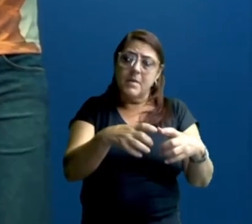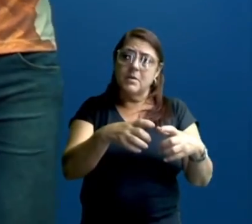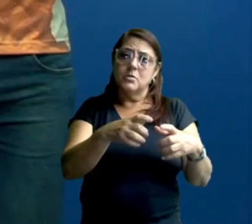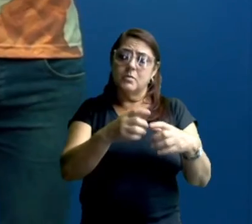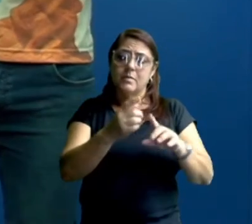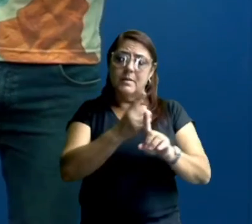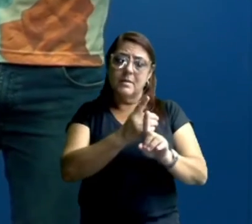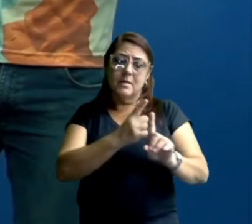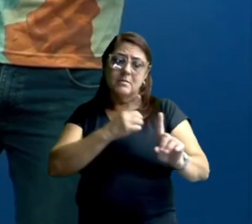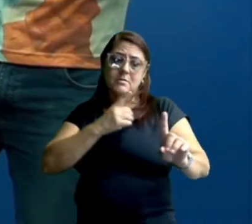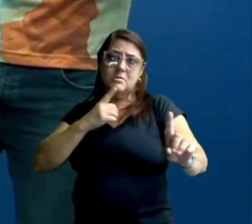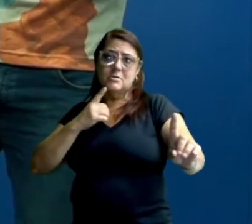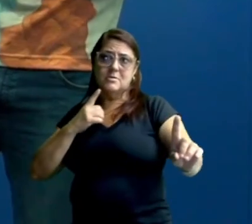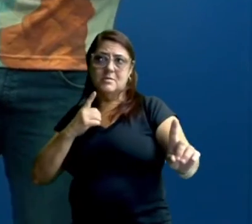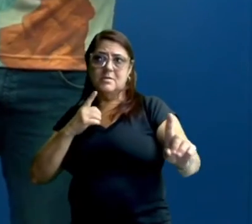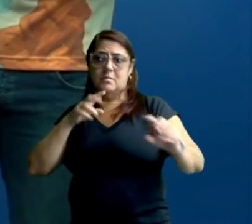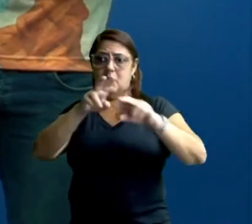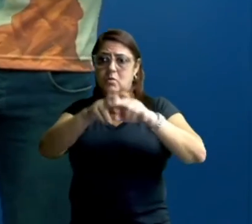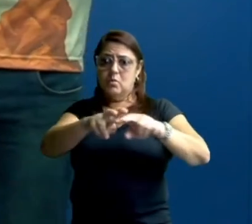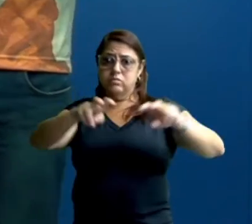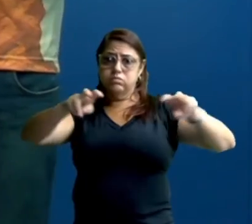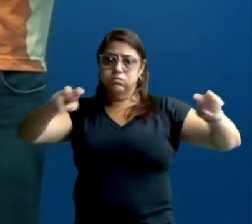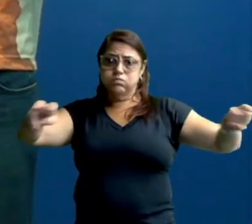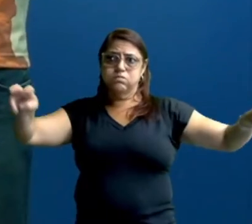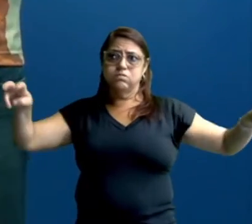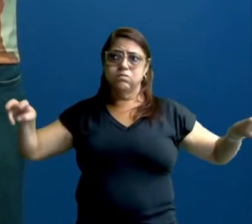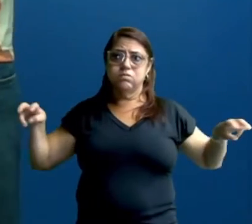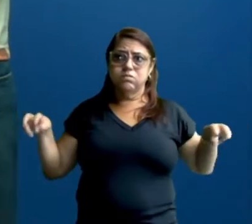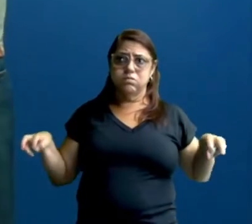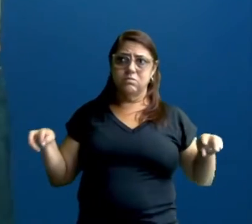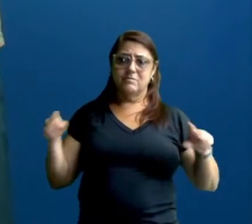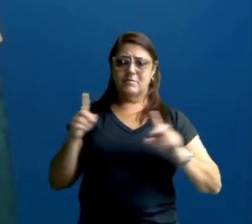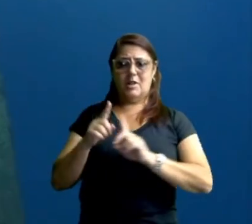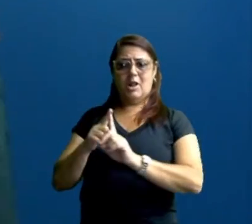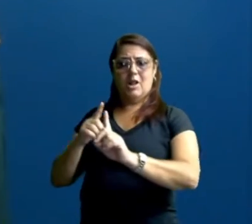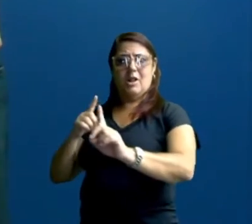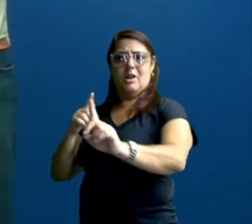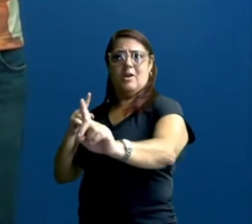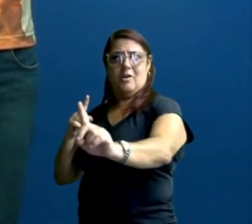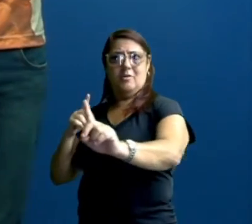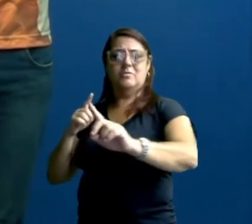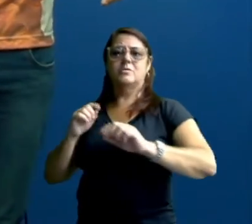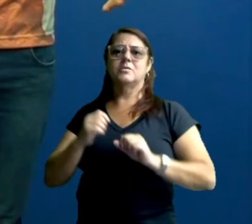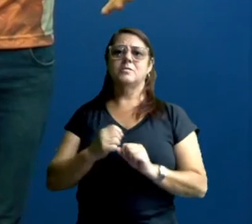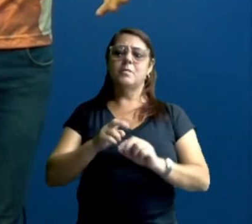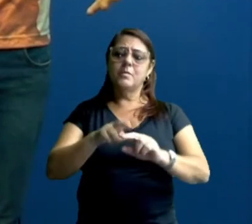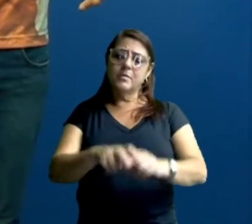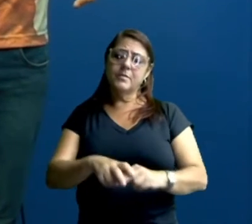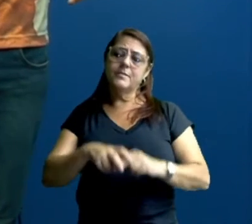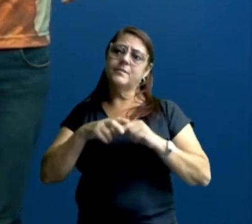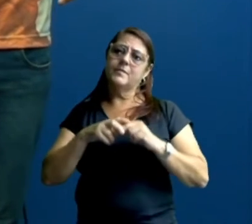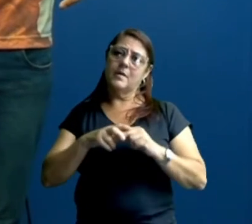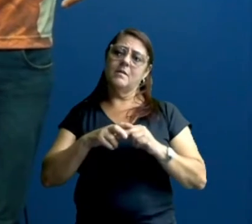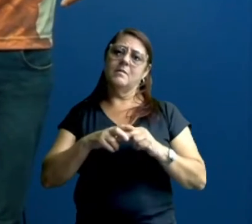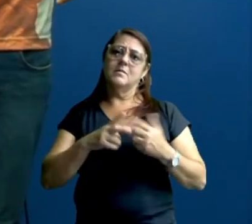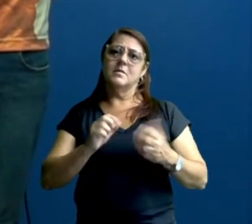um distanciamento social necessário nesse momento que a gente está vivendo, paralelo com